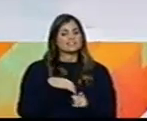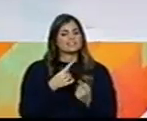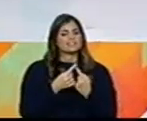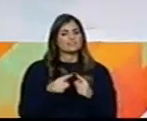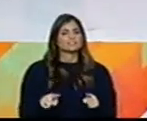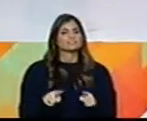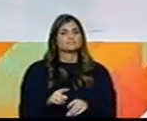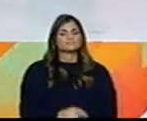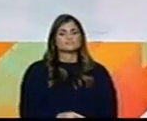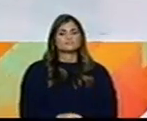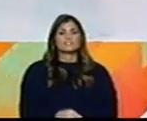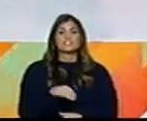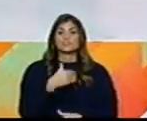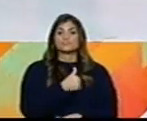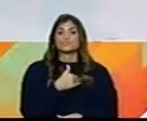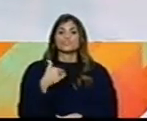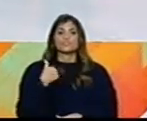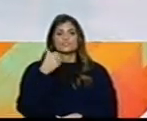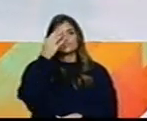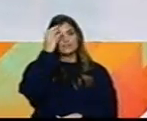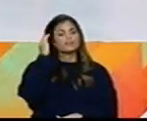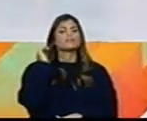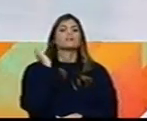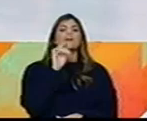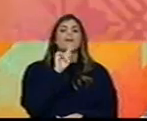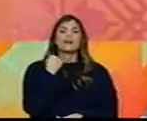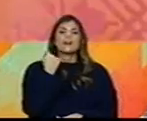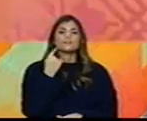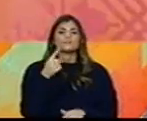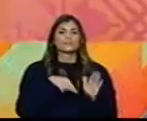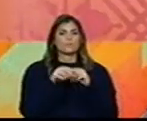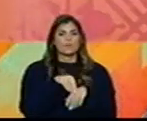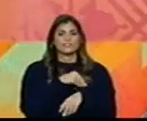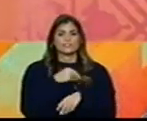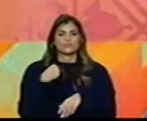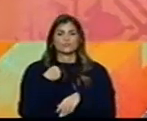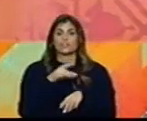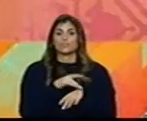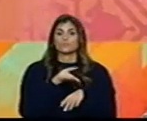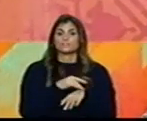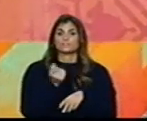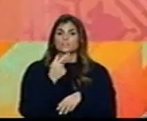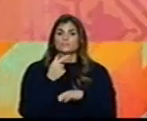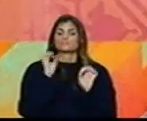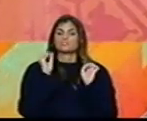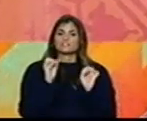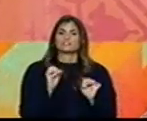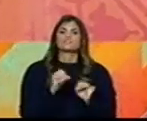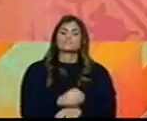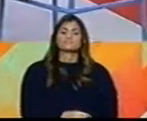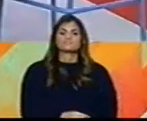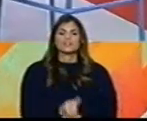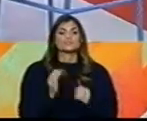É? Sinto-me saudável, é raro ir ao médico, está doente. Medicamentos nada. Medicamentos nenhum. Está